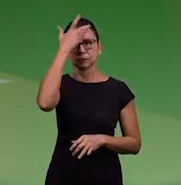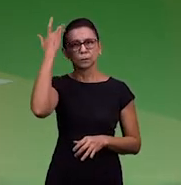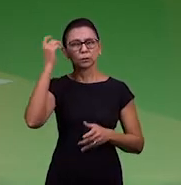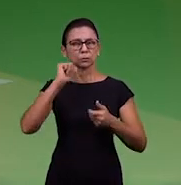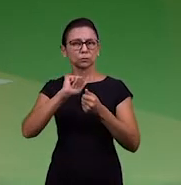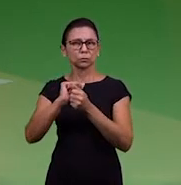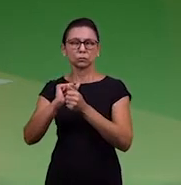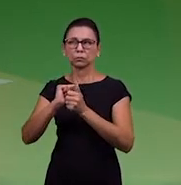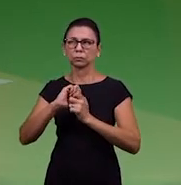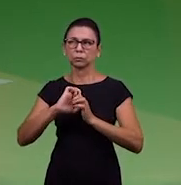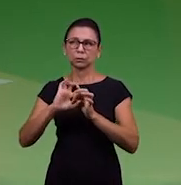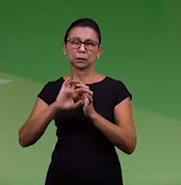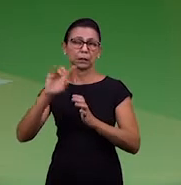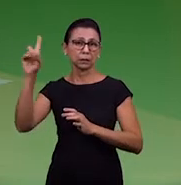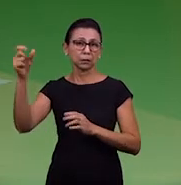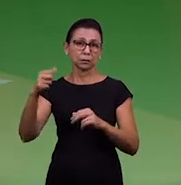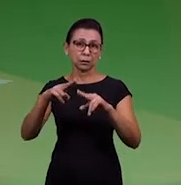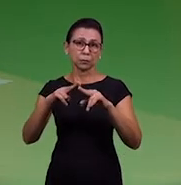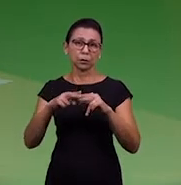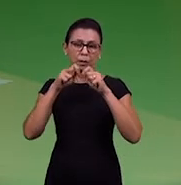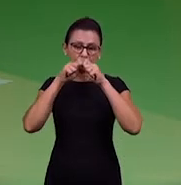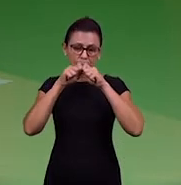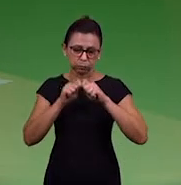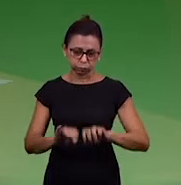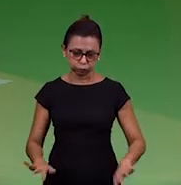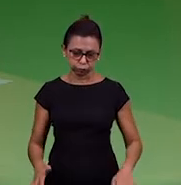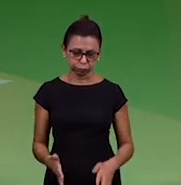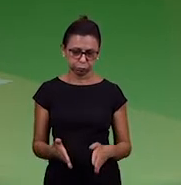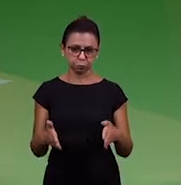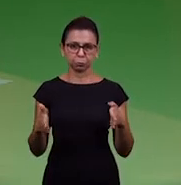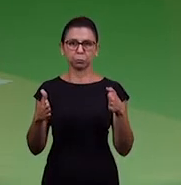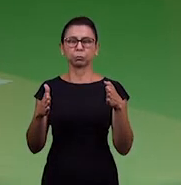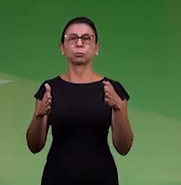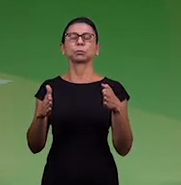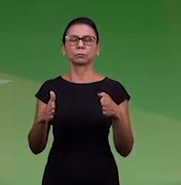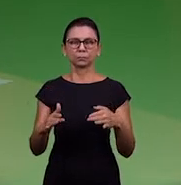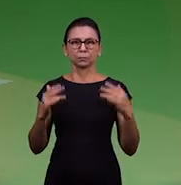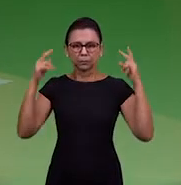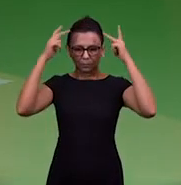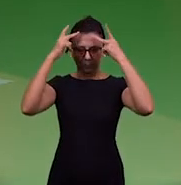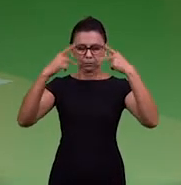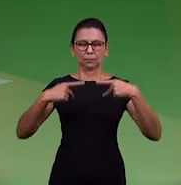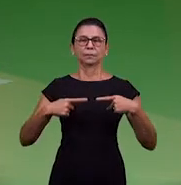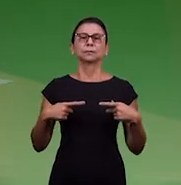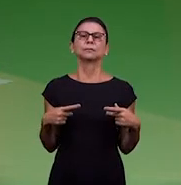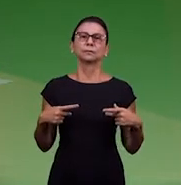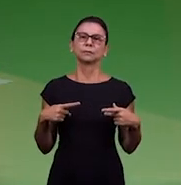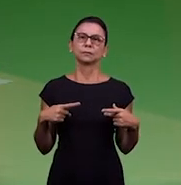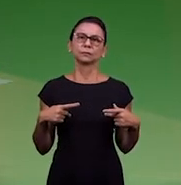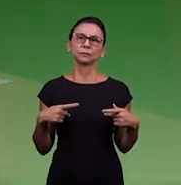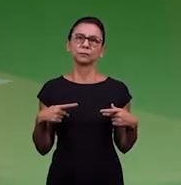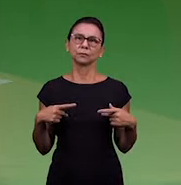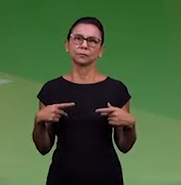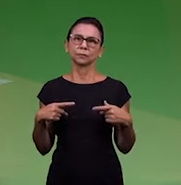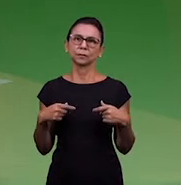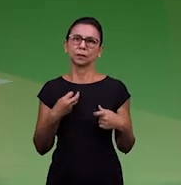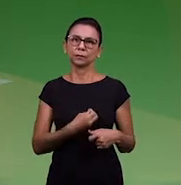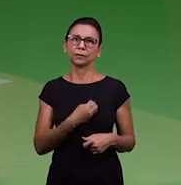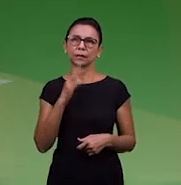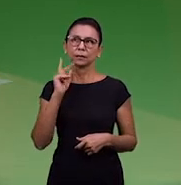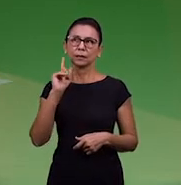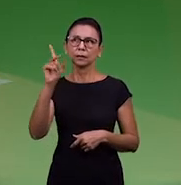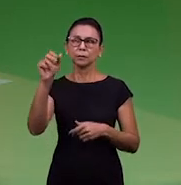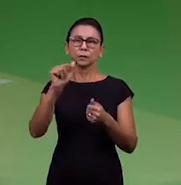Foi para isso que ele foi criado. Foi por isso que o homem foi formado, para passar uma eternidade com Deus. Muito bem.